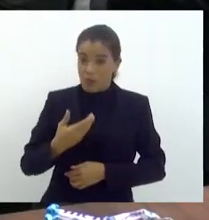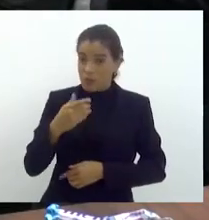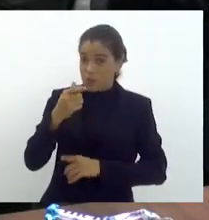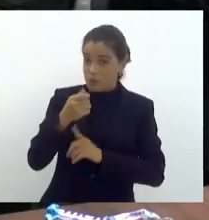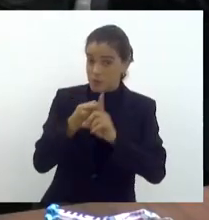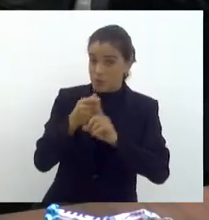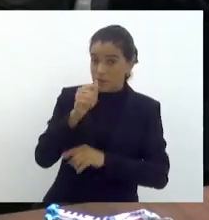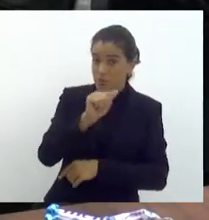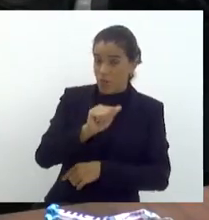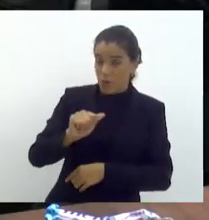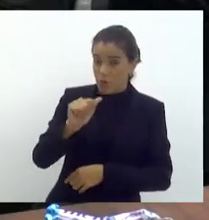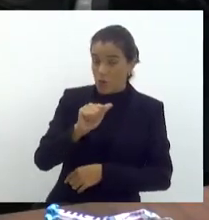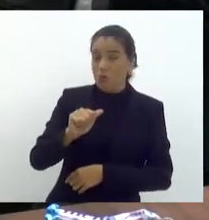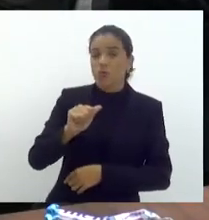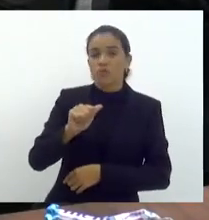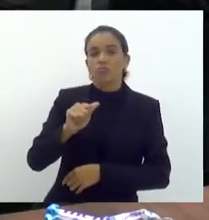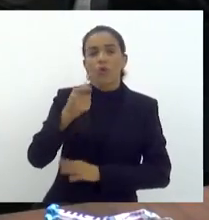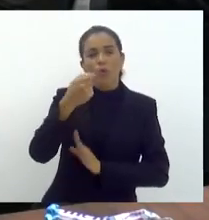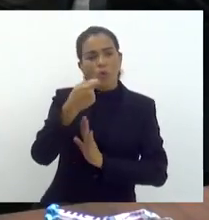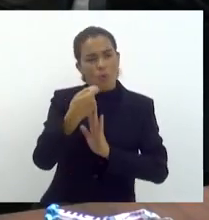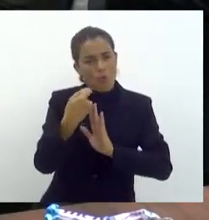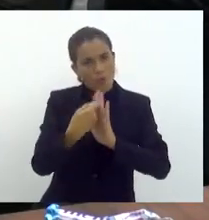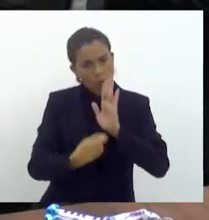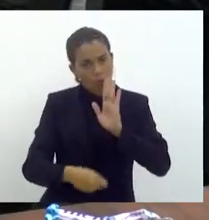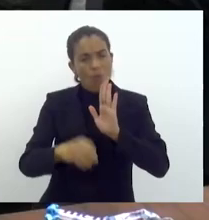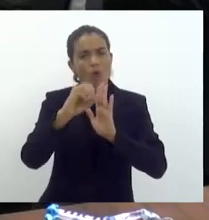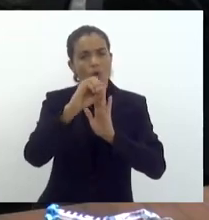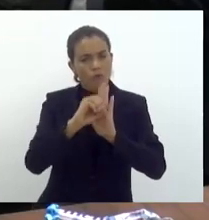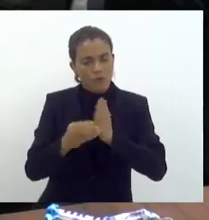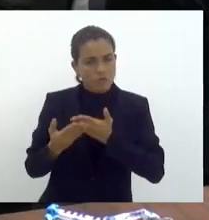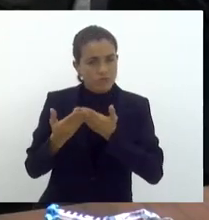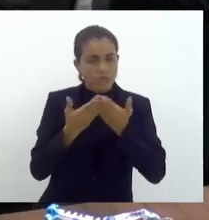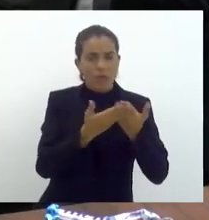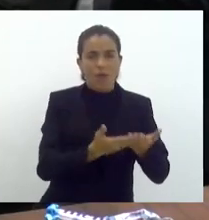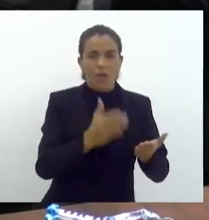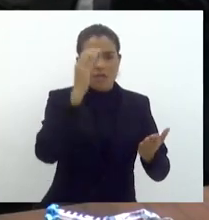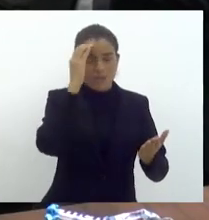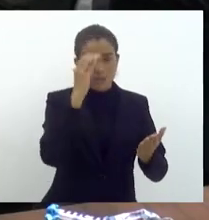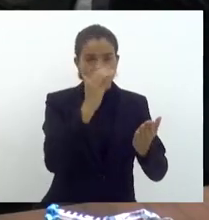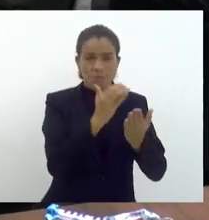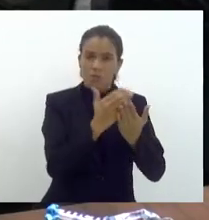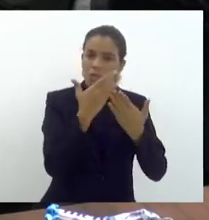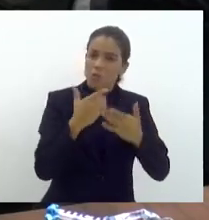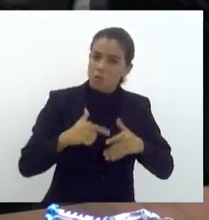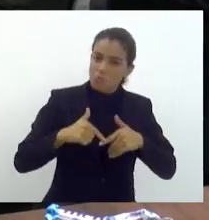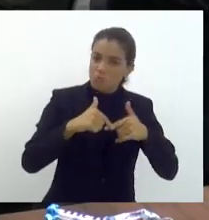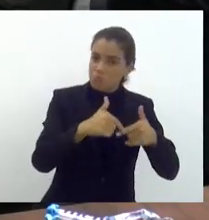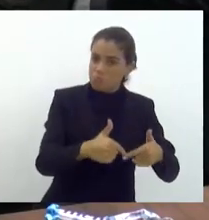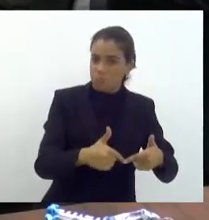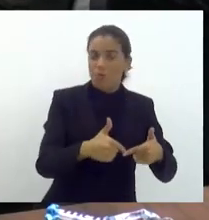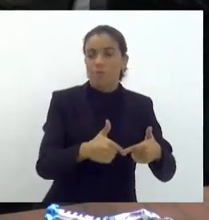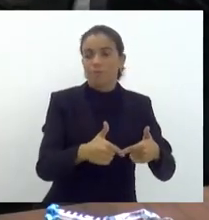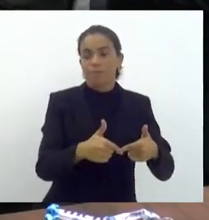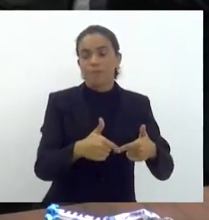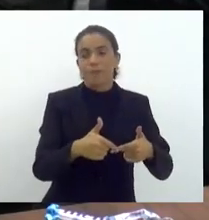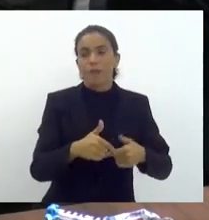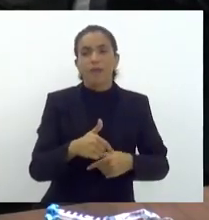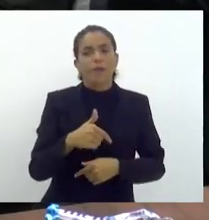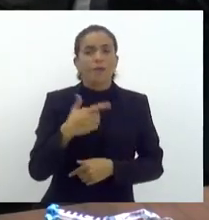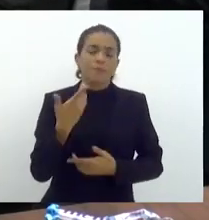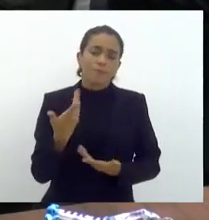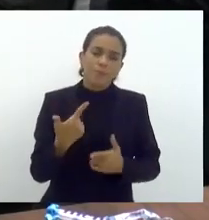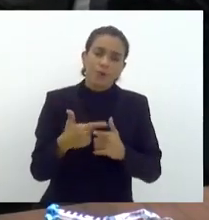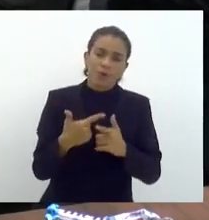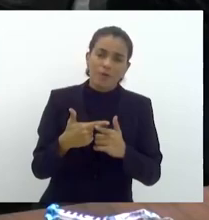uma mensagem atendendo a necessidade dessas instituições é deputados que ficaram muito